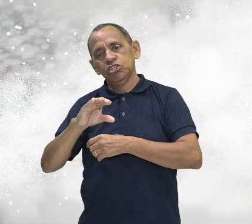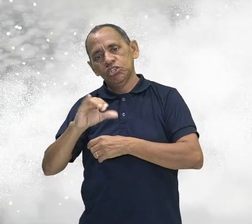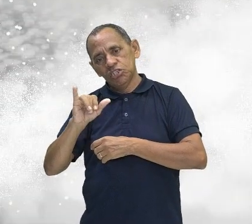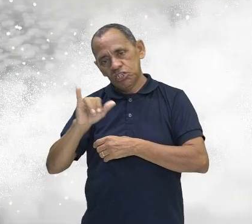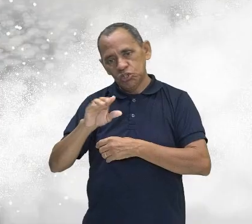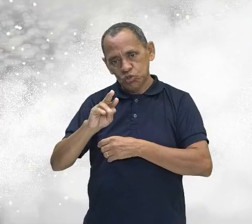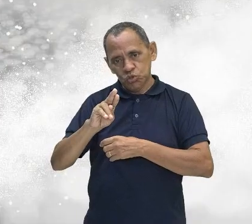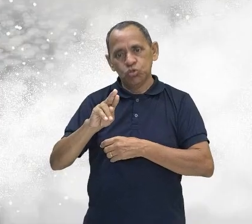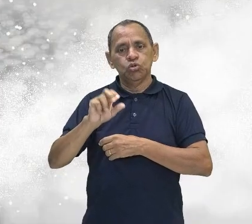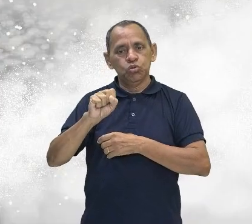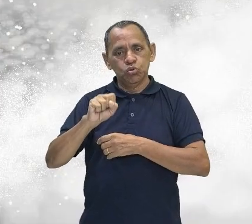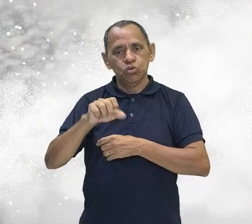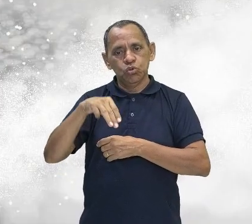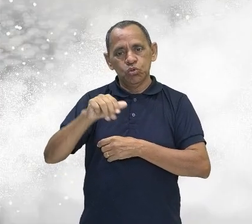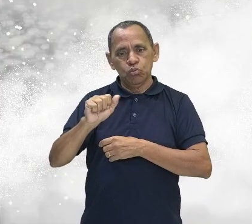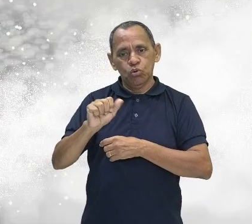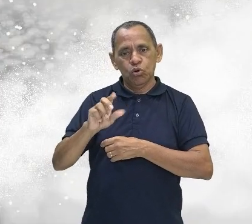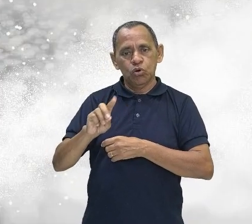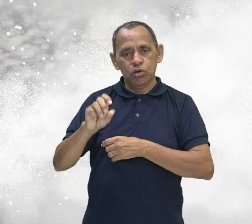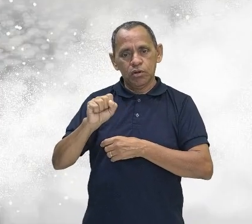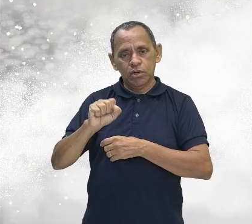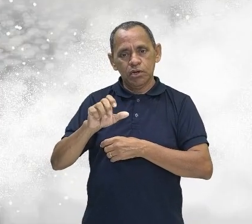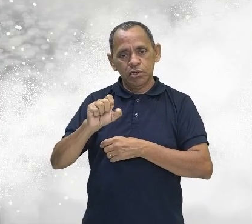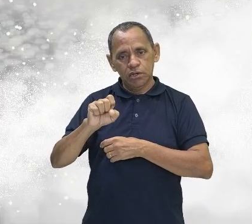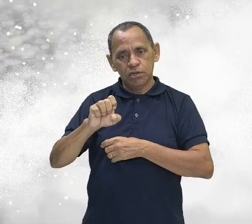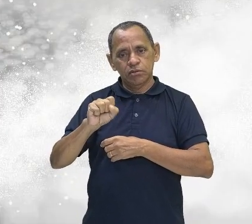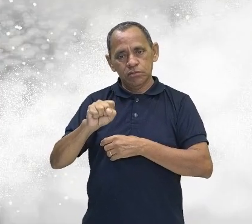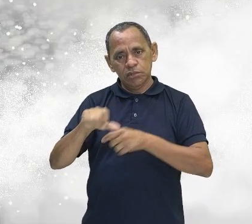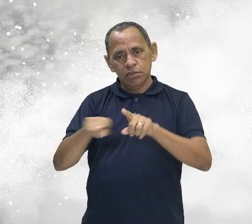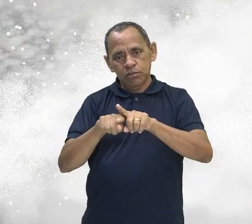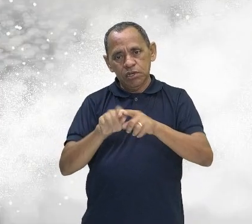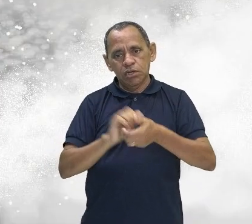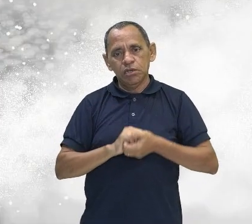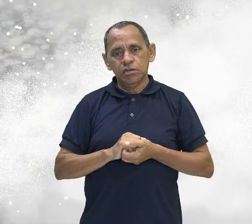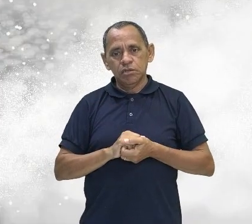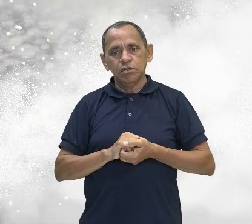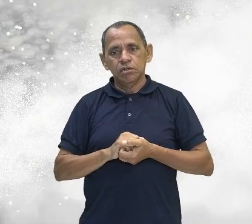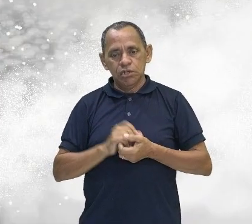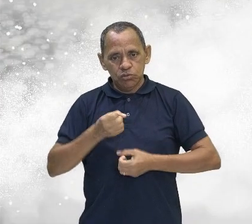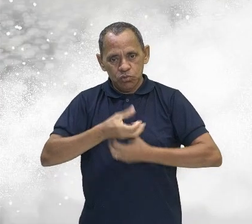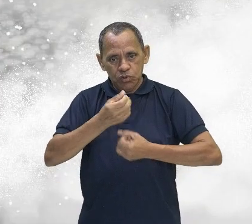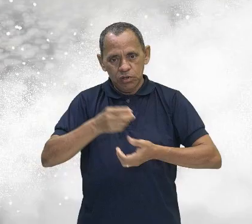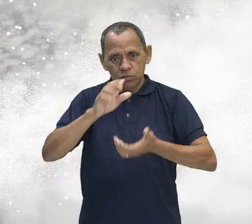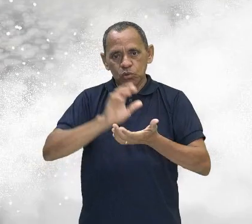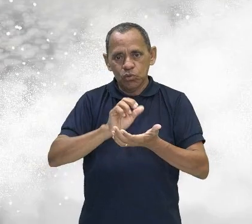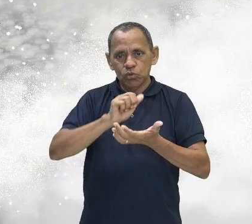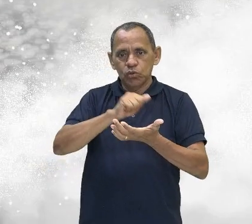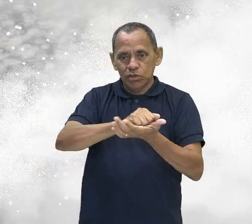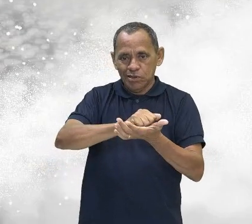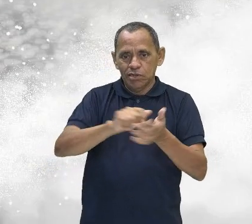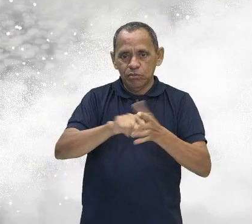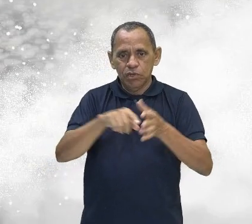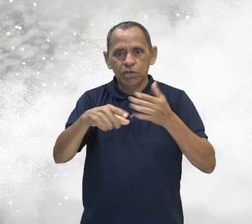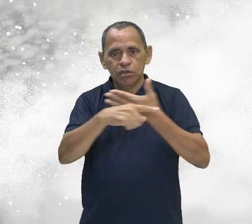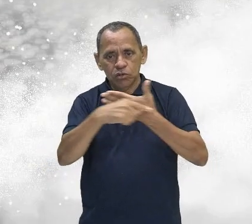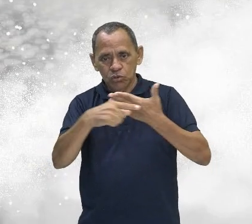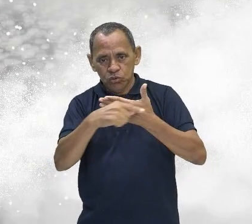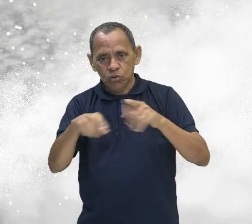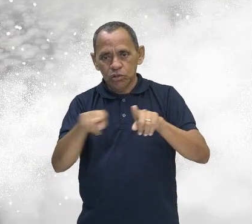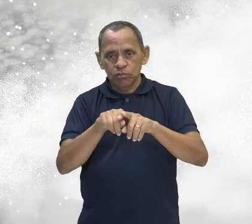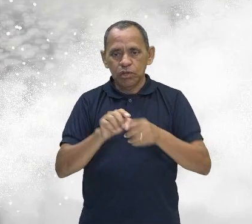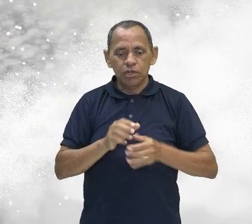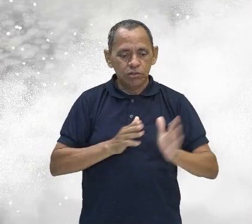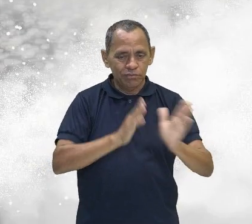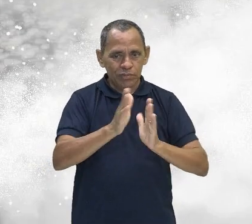Então este é um poema que foi escrito justamente em relação à situação da Segunda Guerra